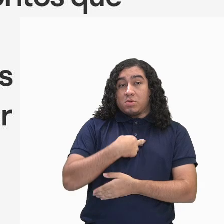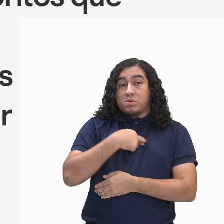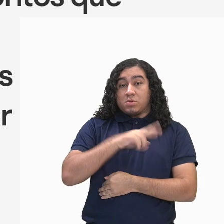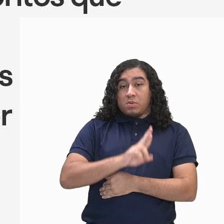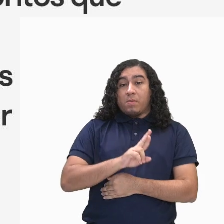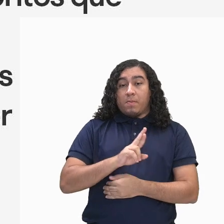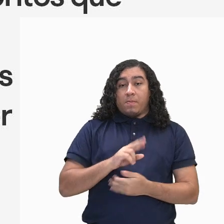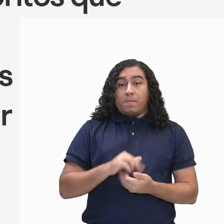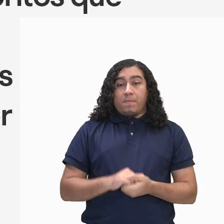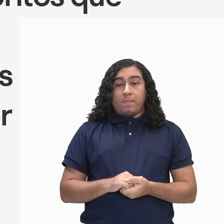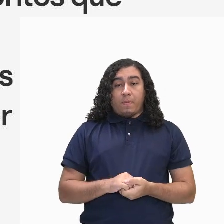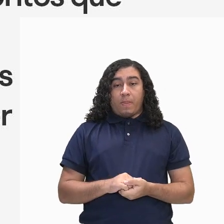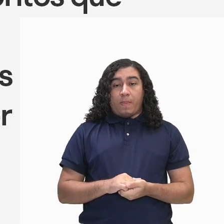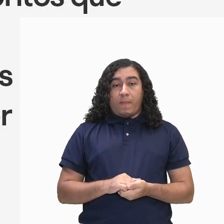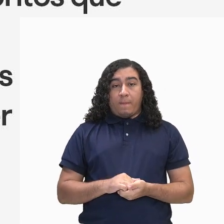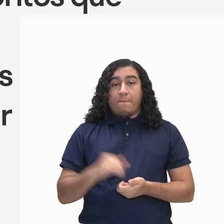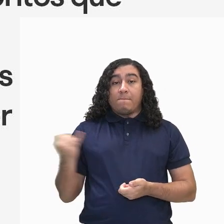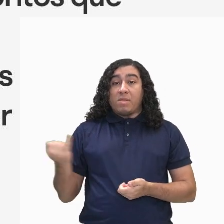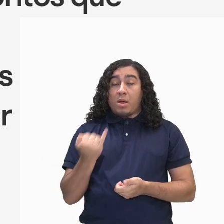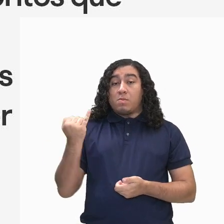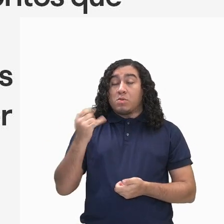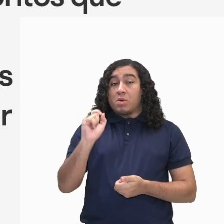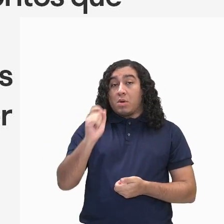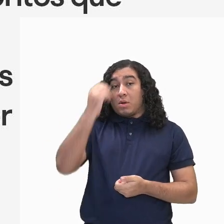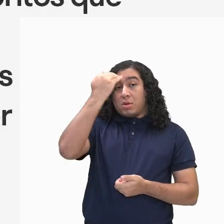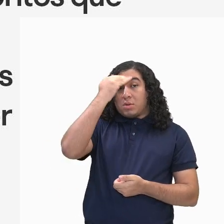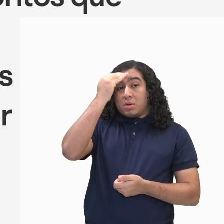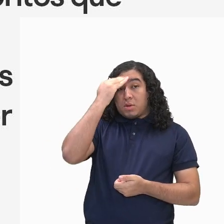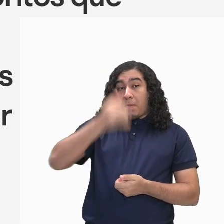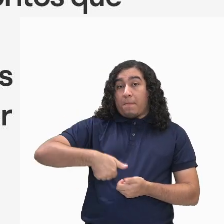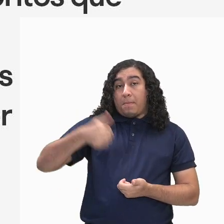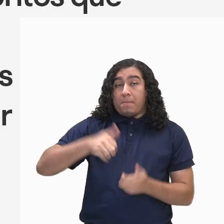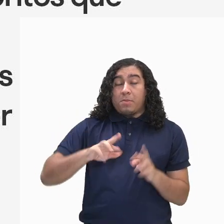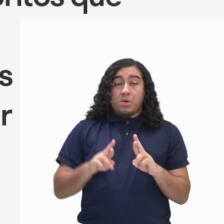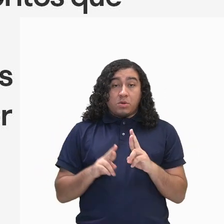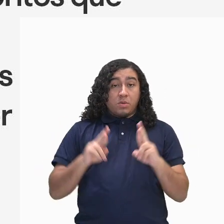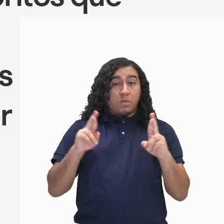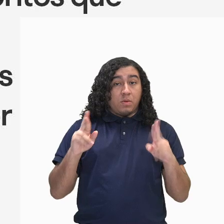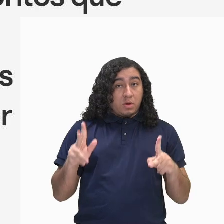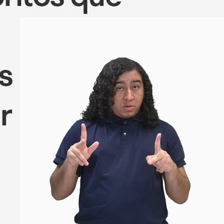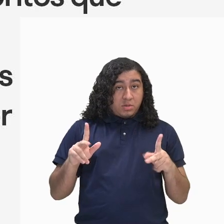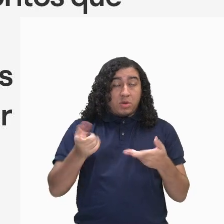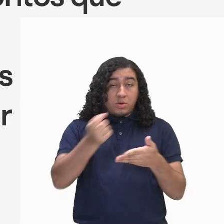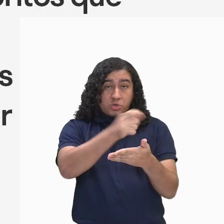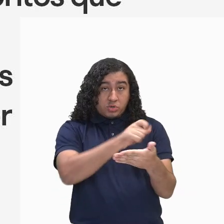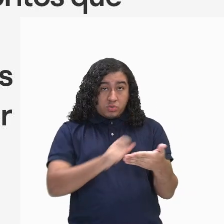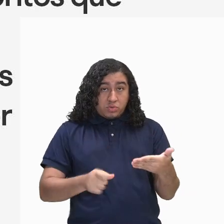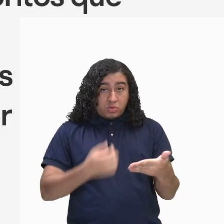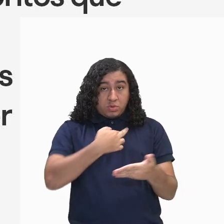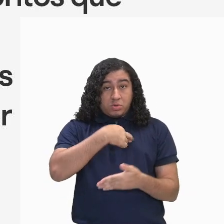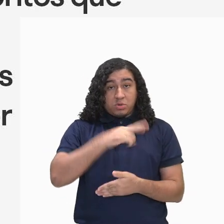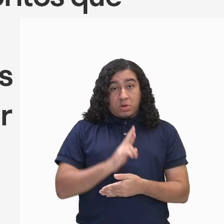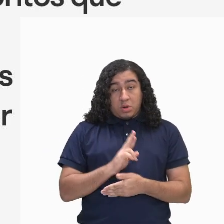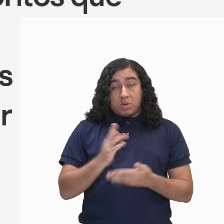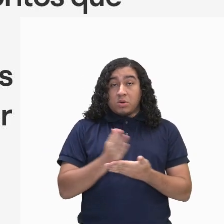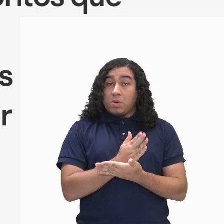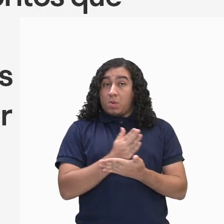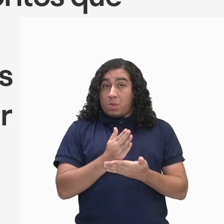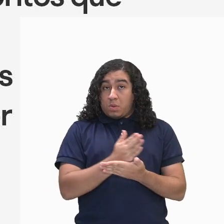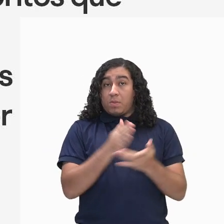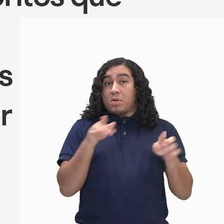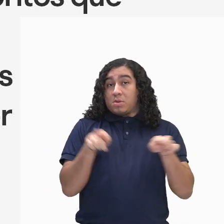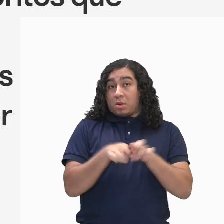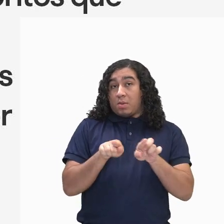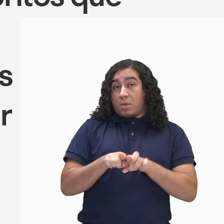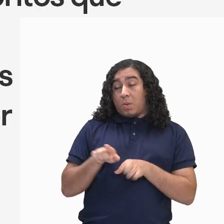religiosos. É importante destacar as diferenças entre as escrituras sagradas de determinadas religiões